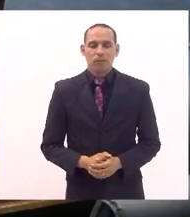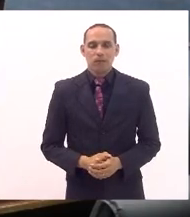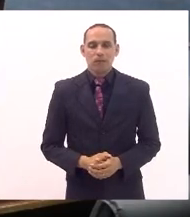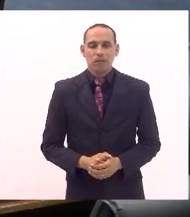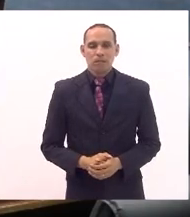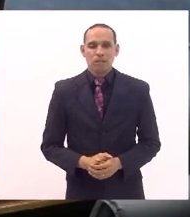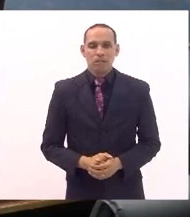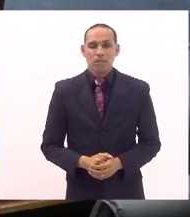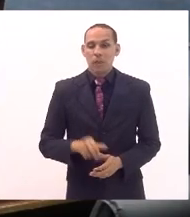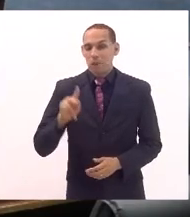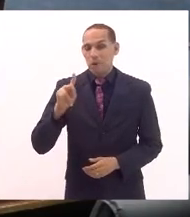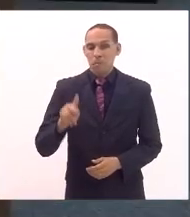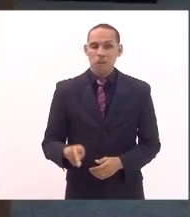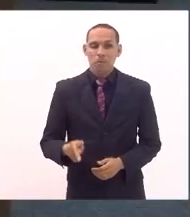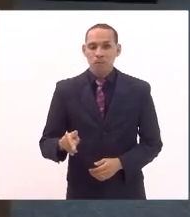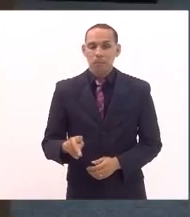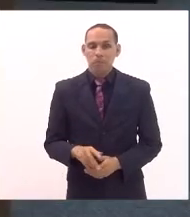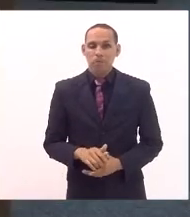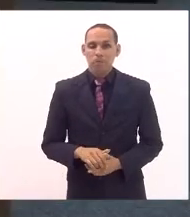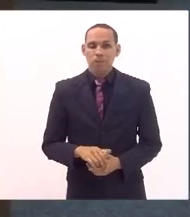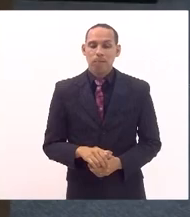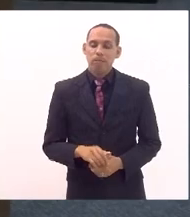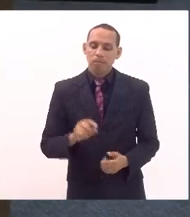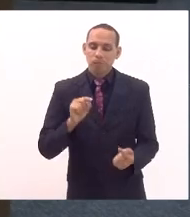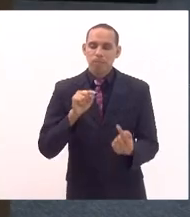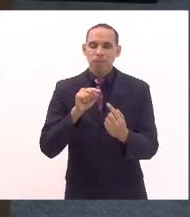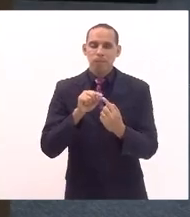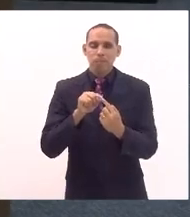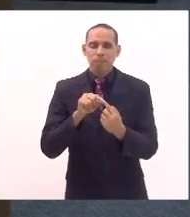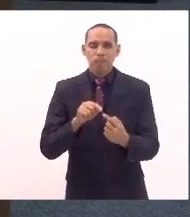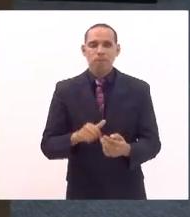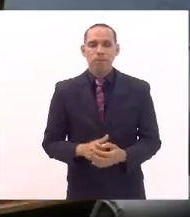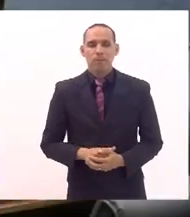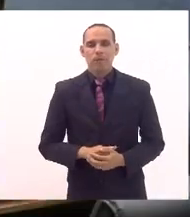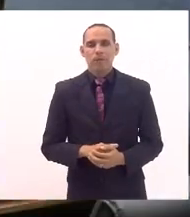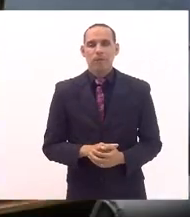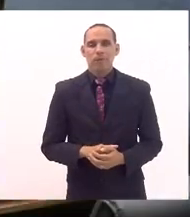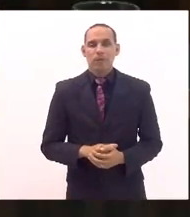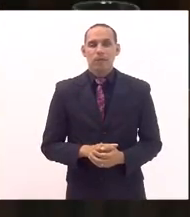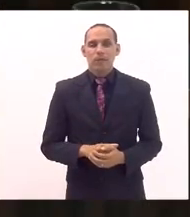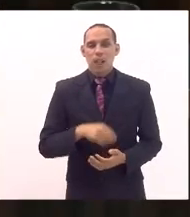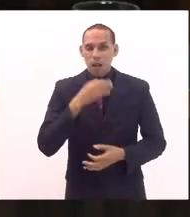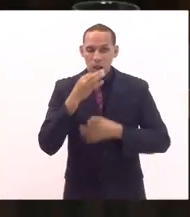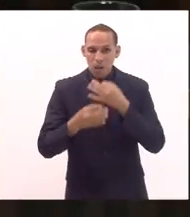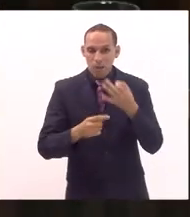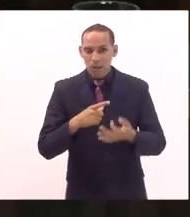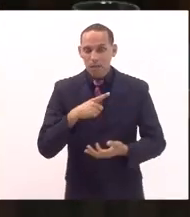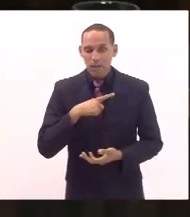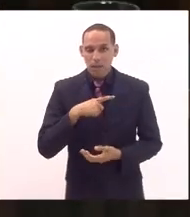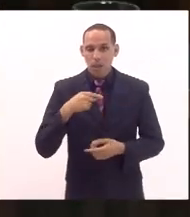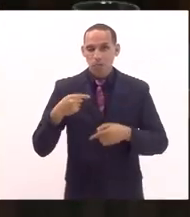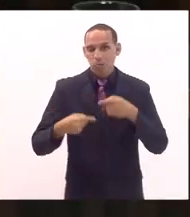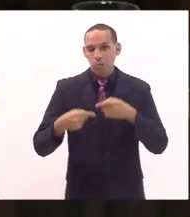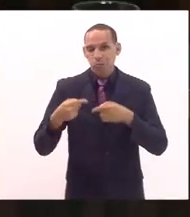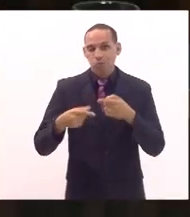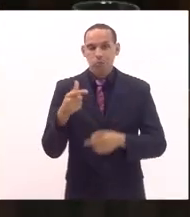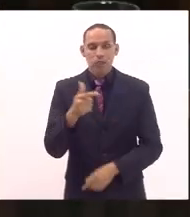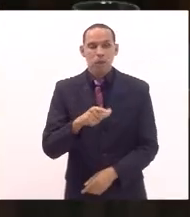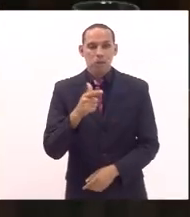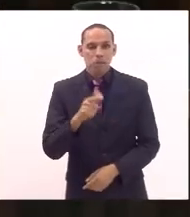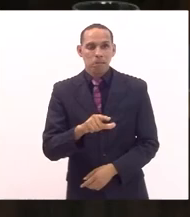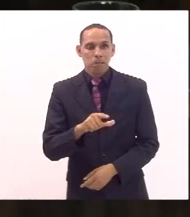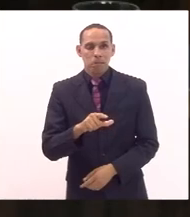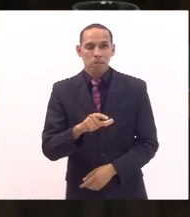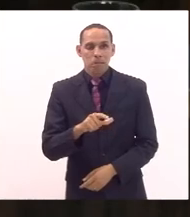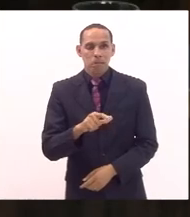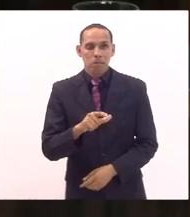e chora Presidente no mérito favorável e com os pareceres emitidos em discussão não havendo